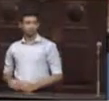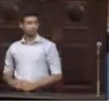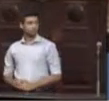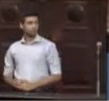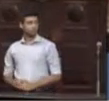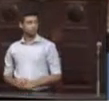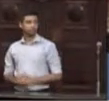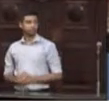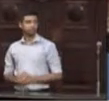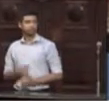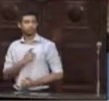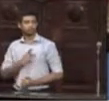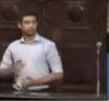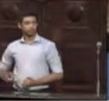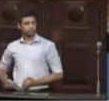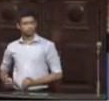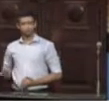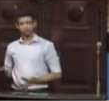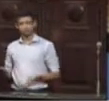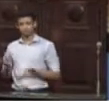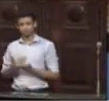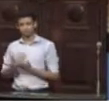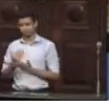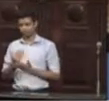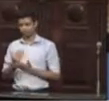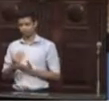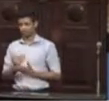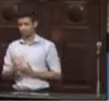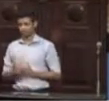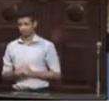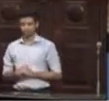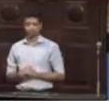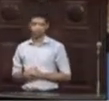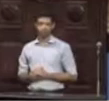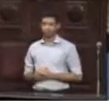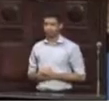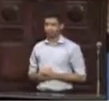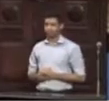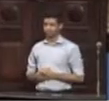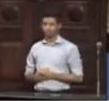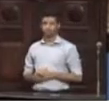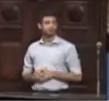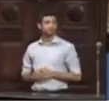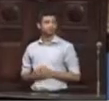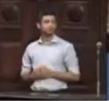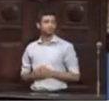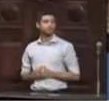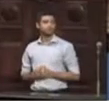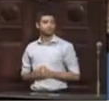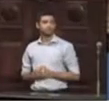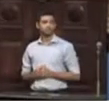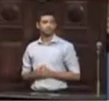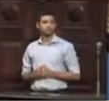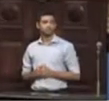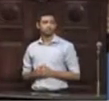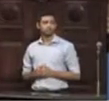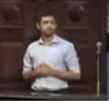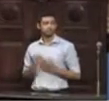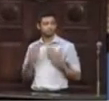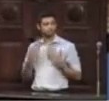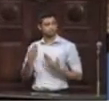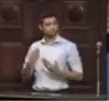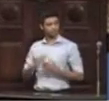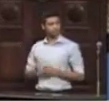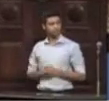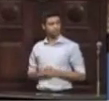Senhor presidente dos trabalhos desta sessão, nobre deputado André Ceciliano, senhoras deputadas